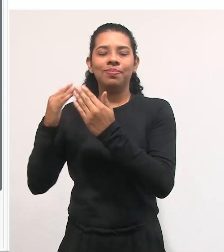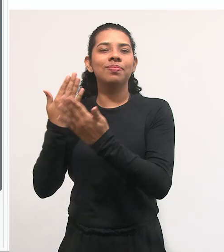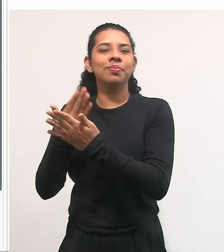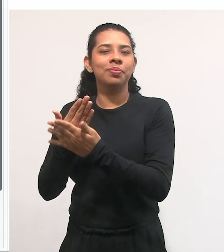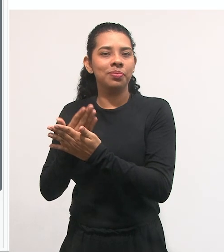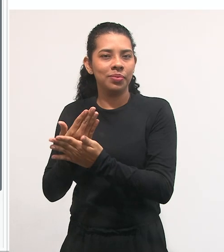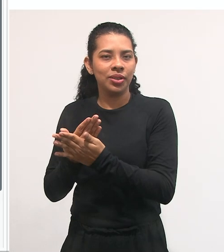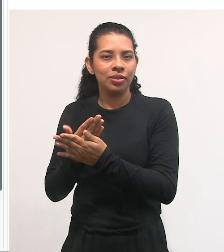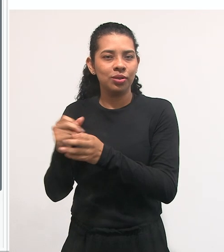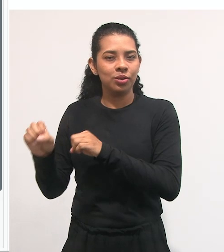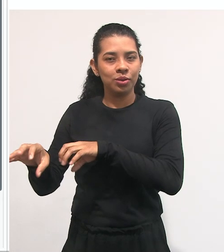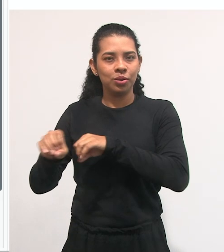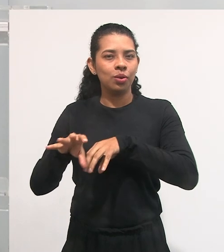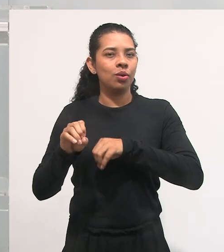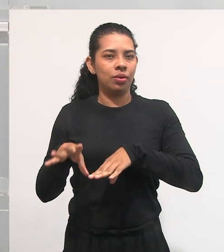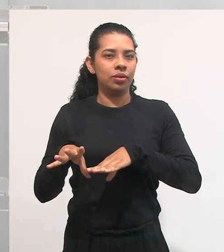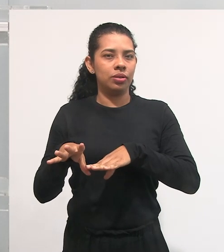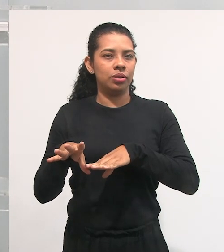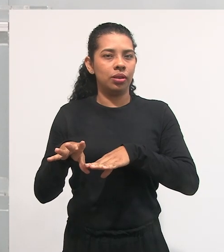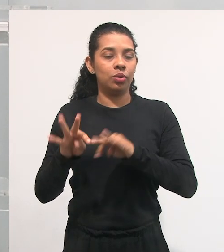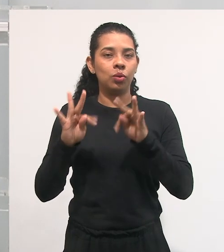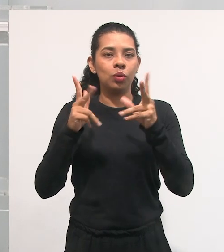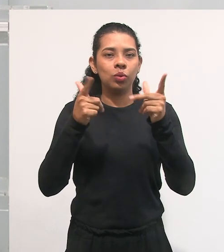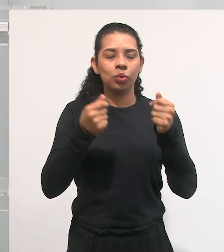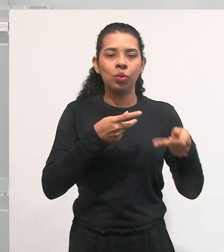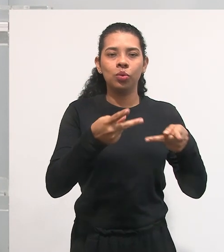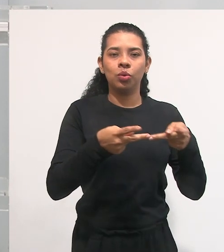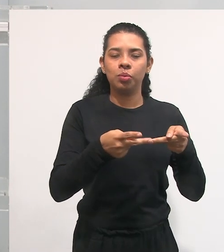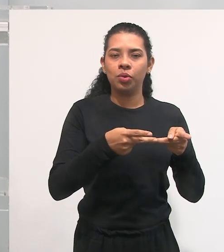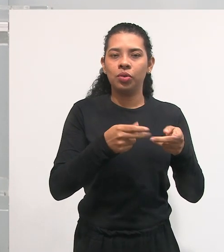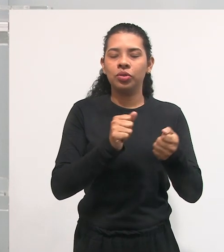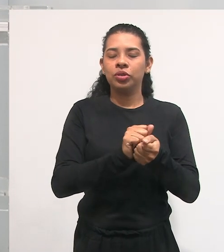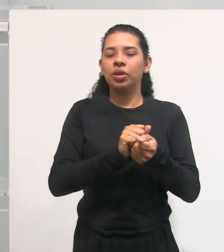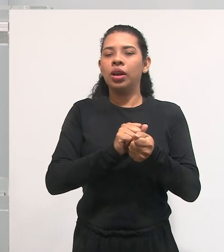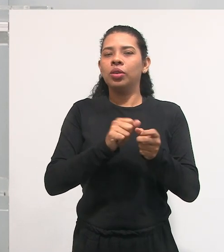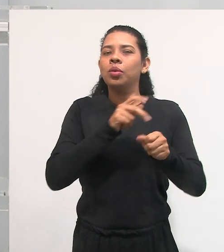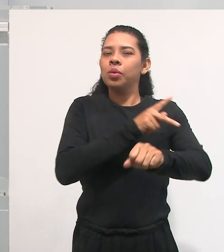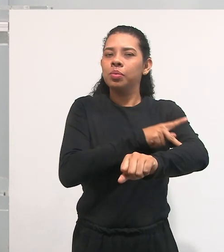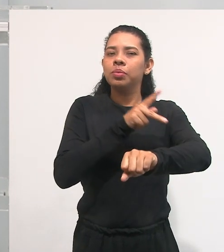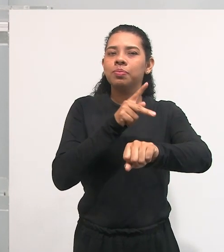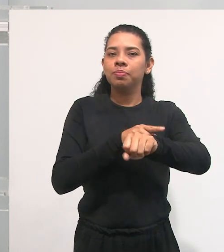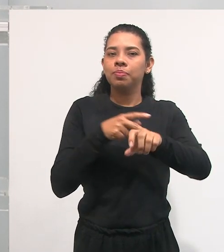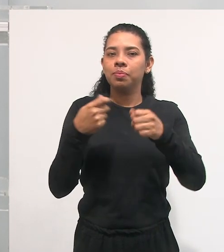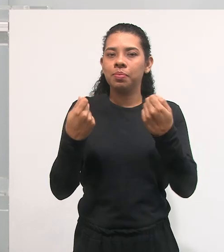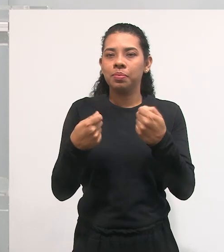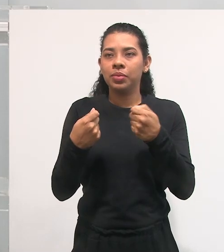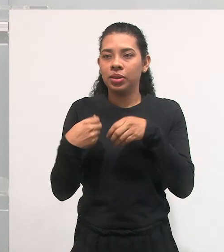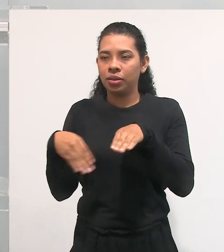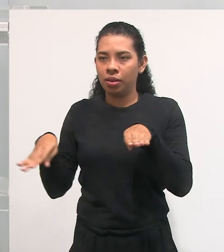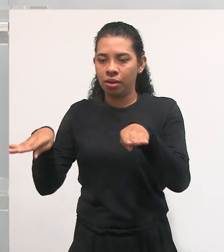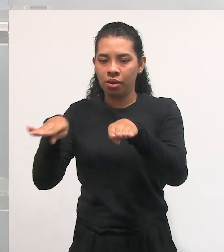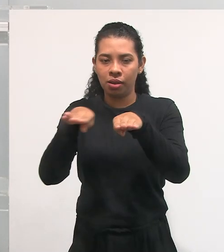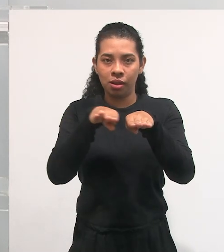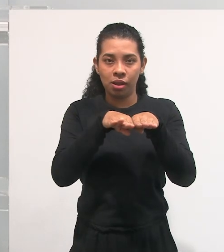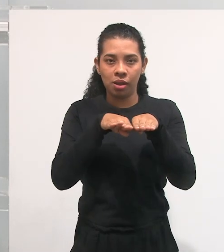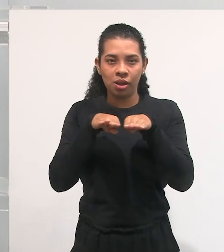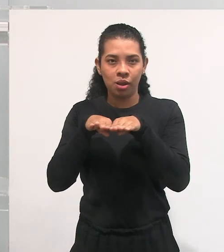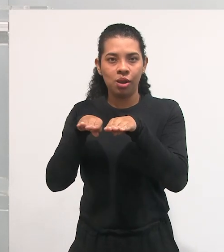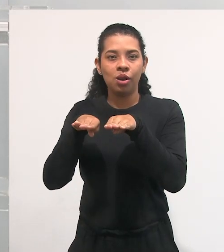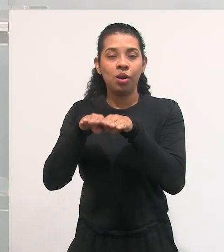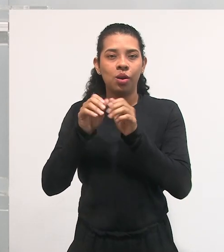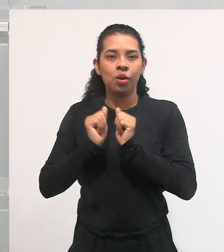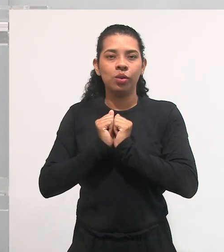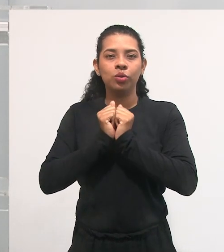de educação. O projeto político-pedagógico, ele tem que estar em consonância com a BNCC, ele tem que estar em